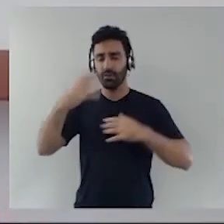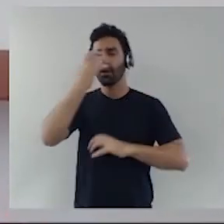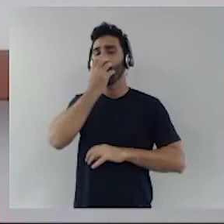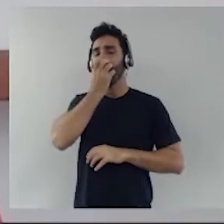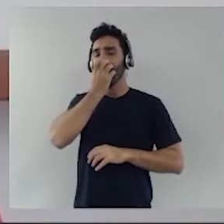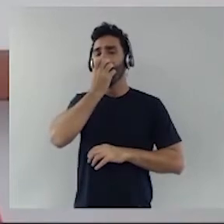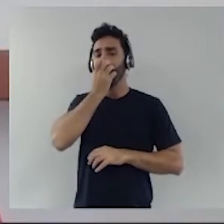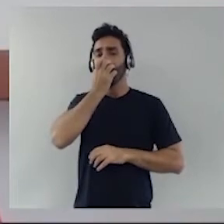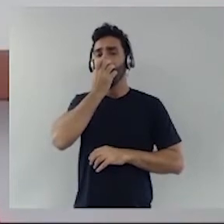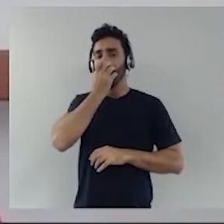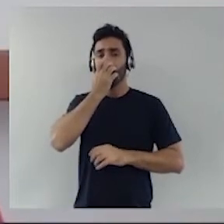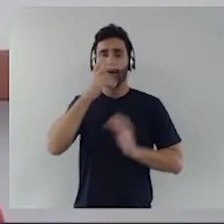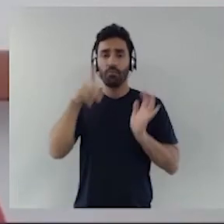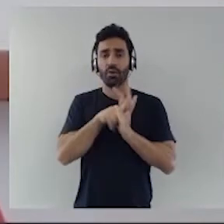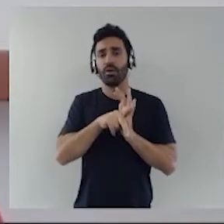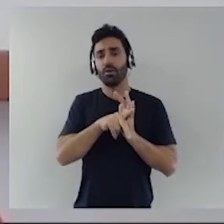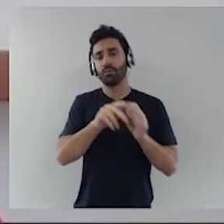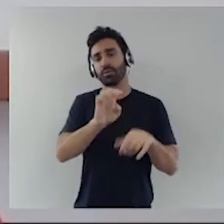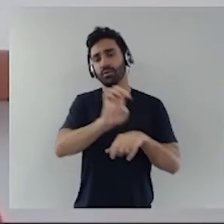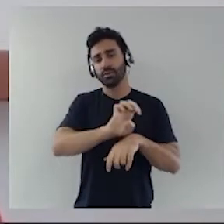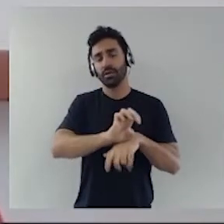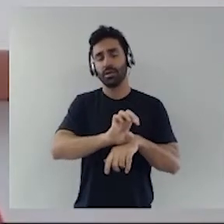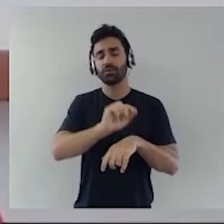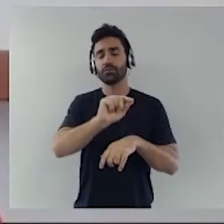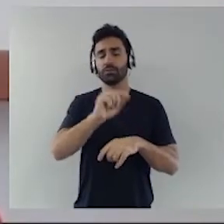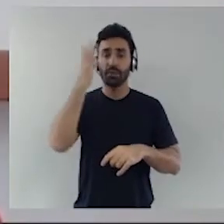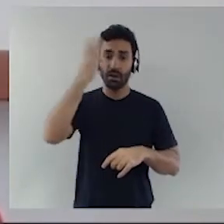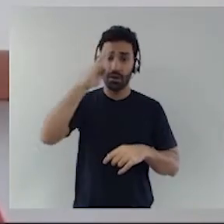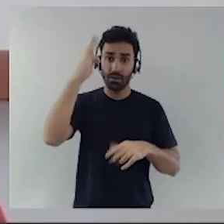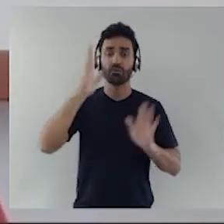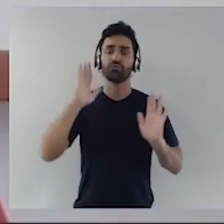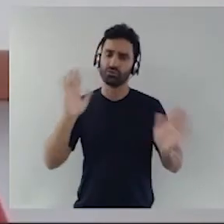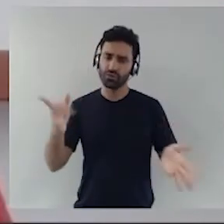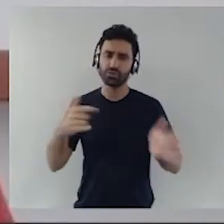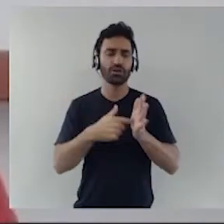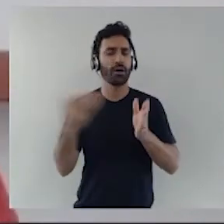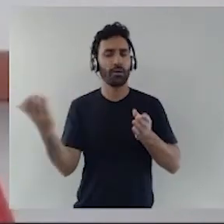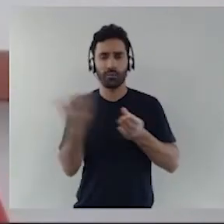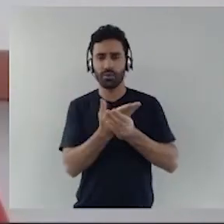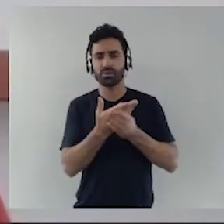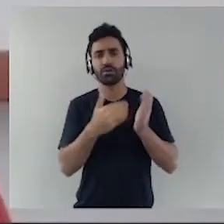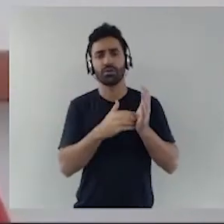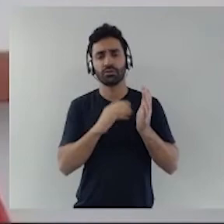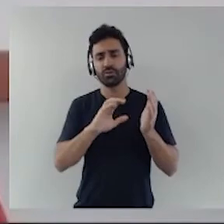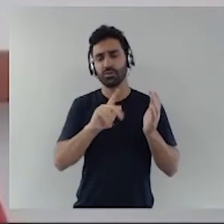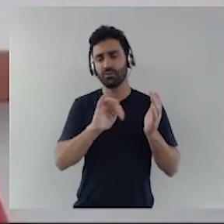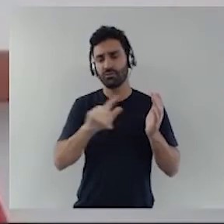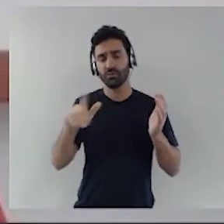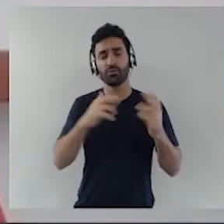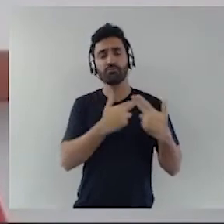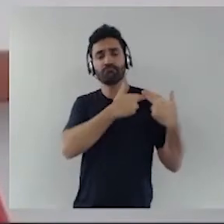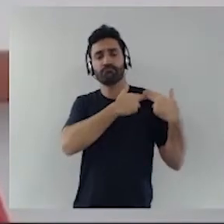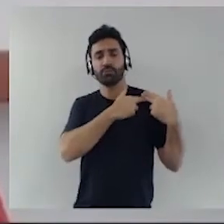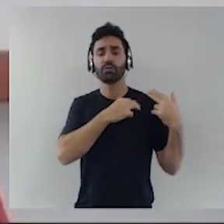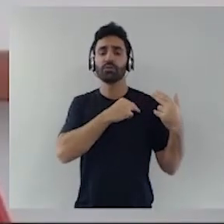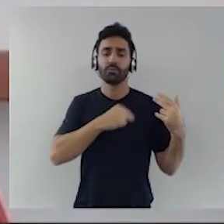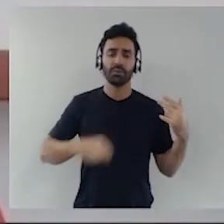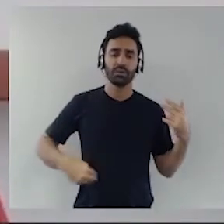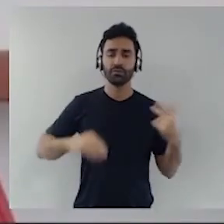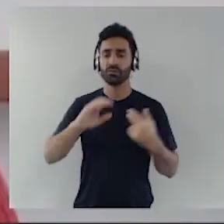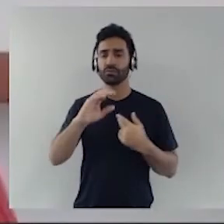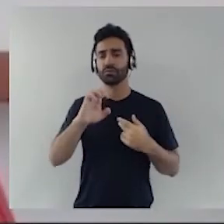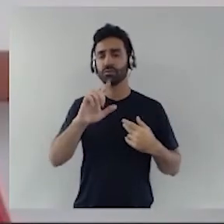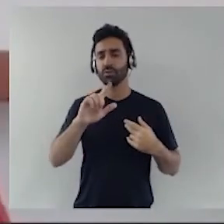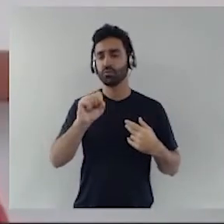sido adquiridas pelo estado do maranhão houve uma a tutela provisória numa apelação cível o relator foi o ministro celso de